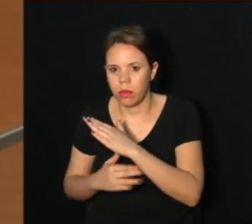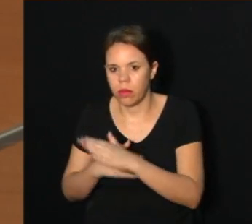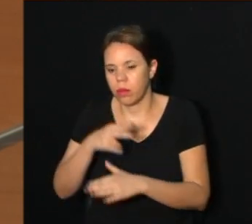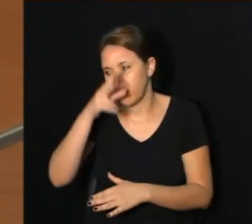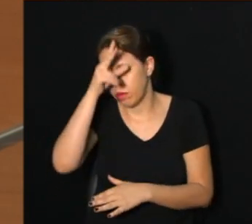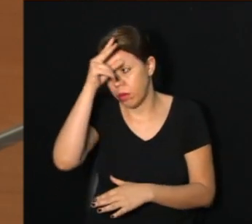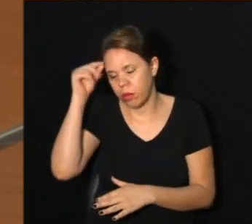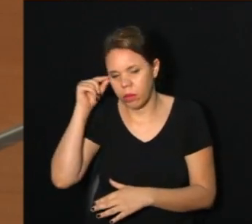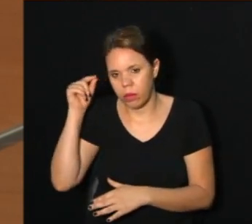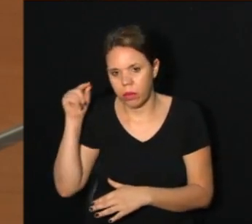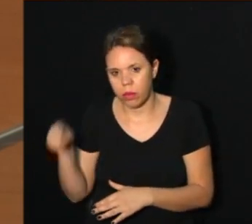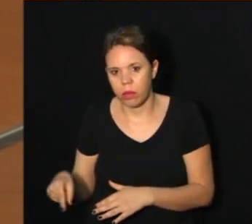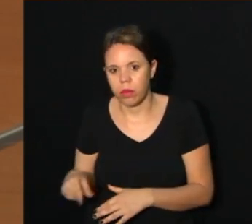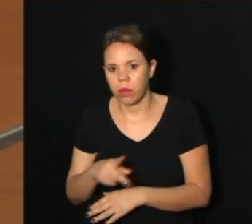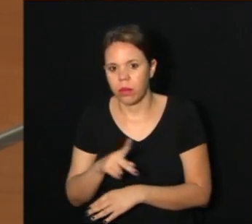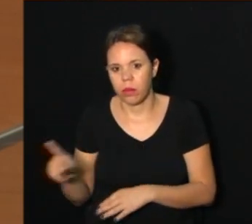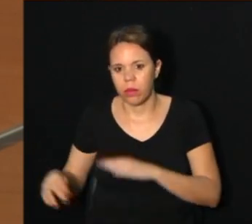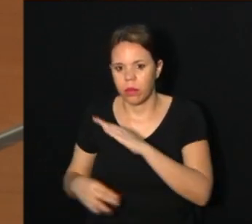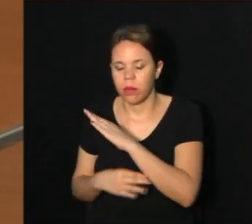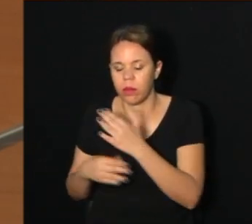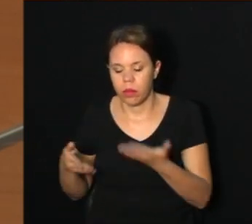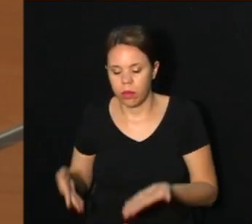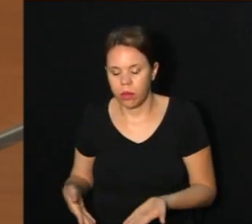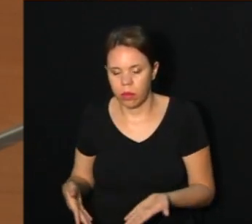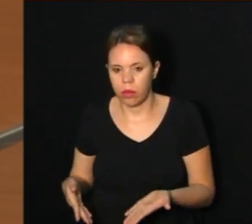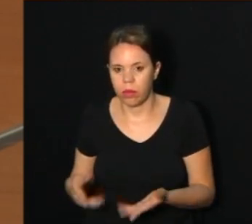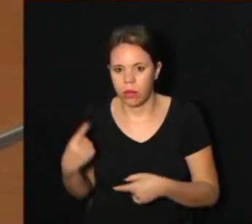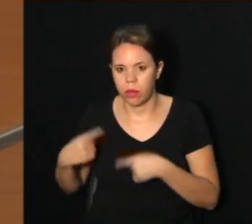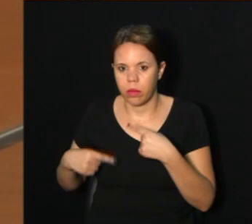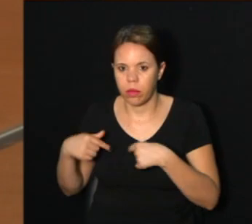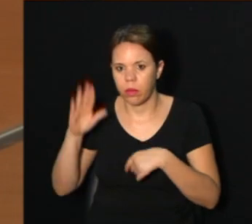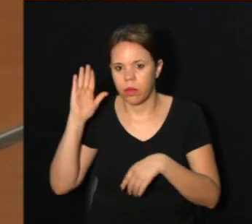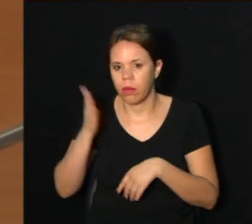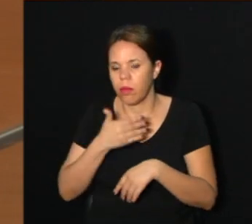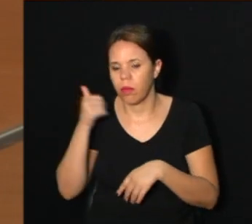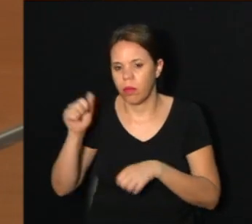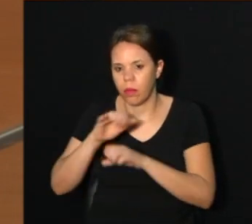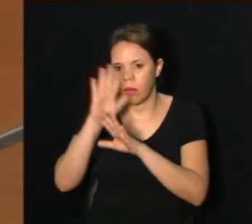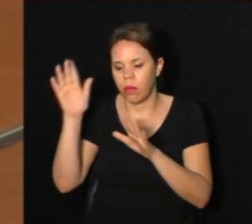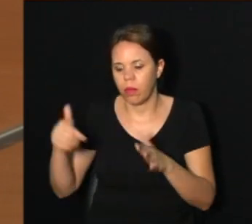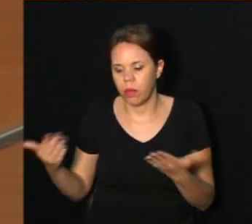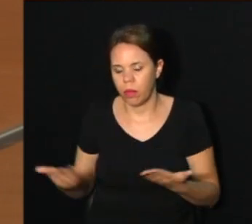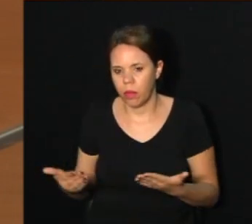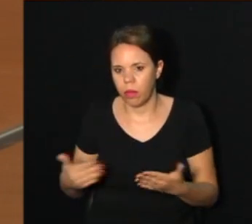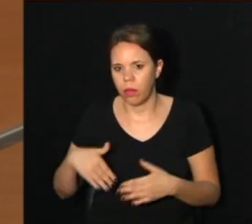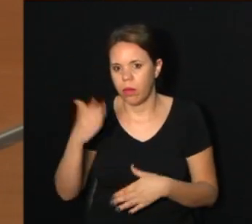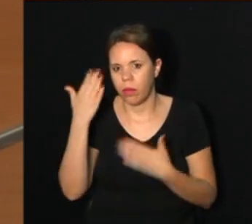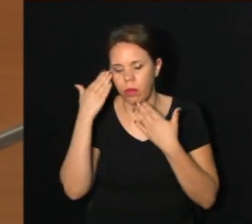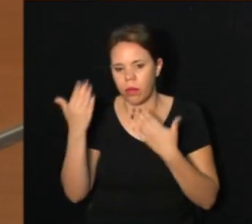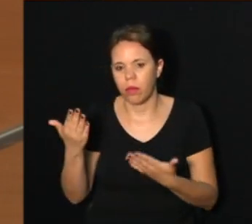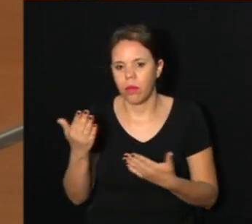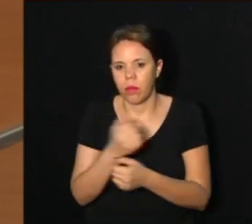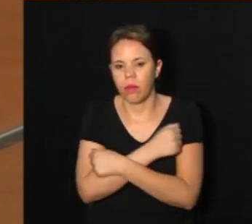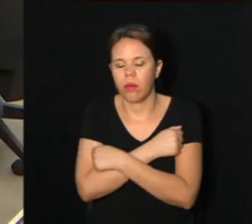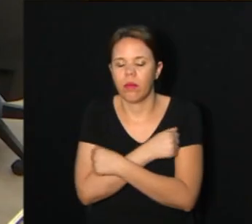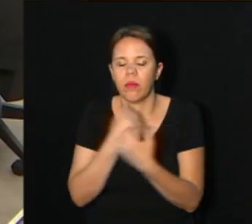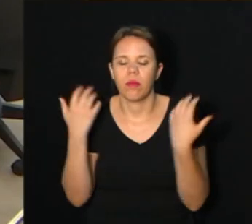prefeito municipal e do presidente dessa Câmara, para a gente discutir muito melhor o que está sendo colocado aqui. Muito obrigado, um grande